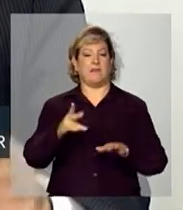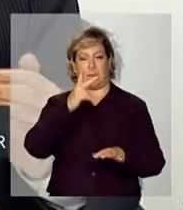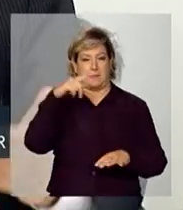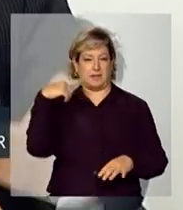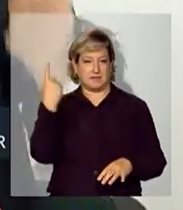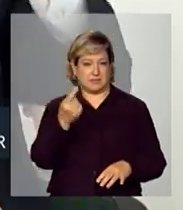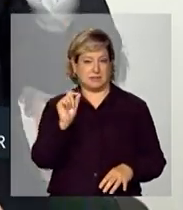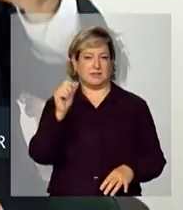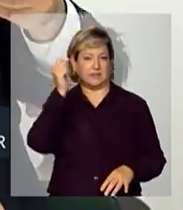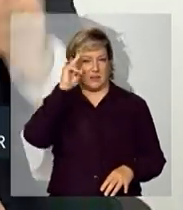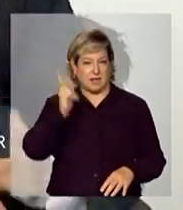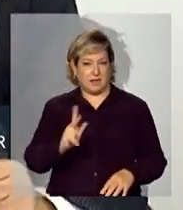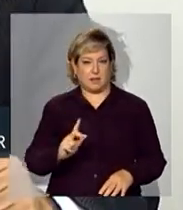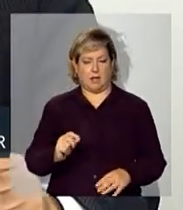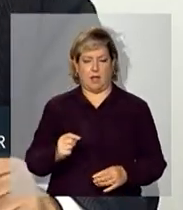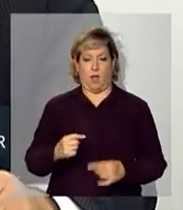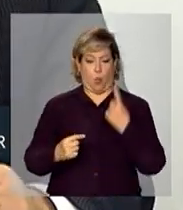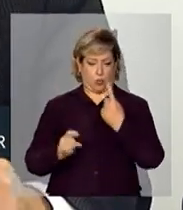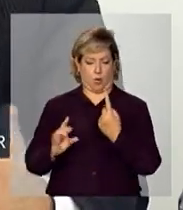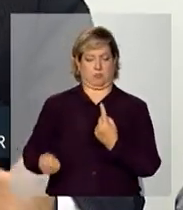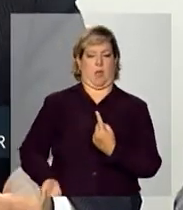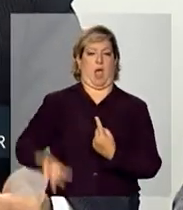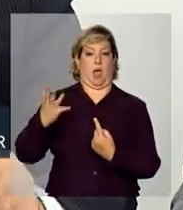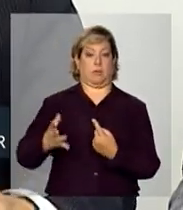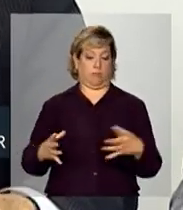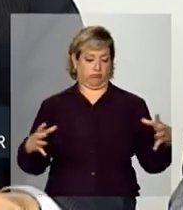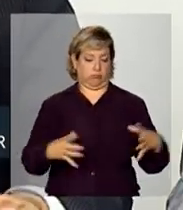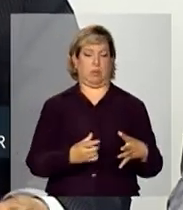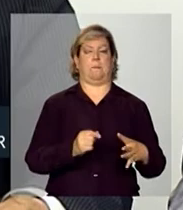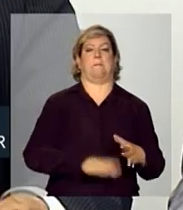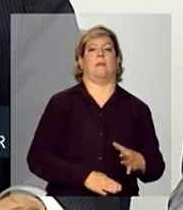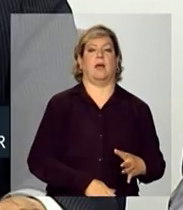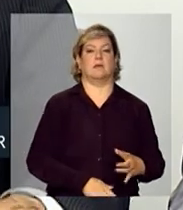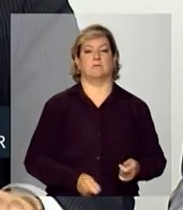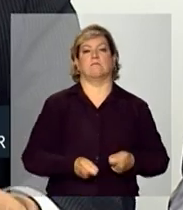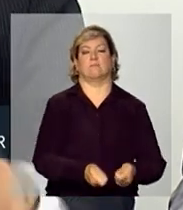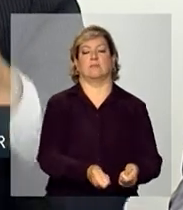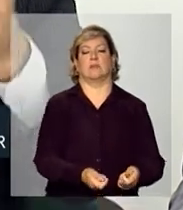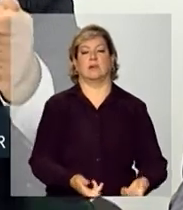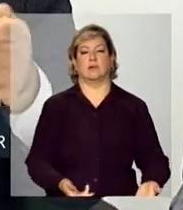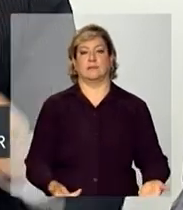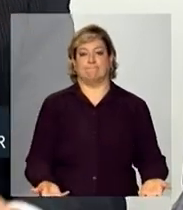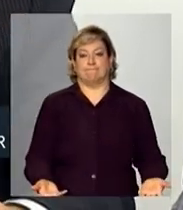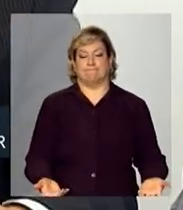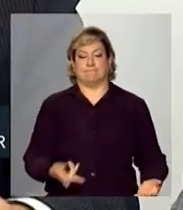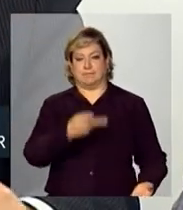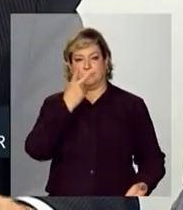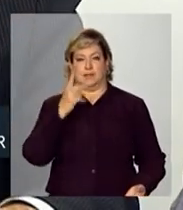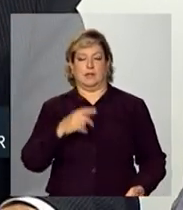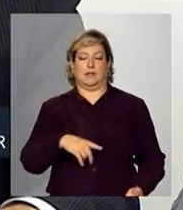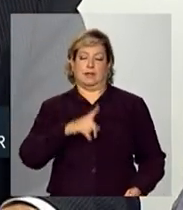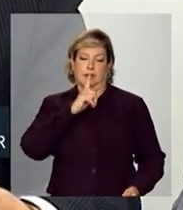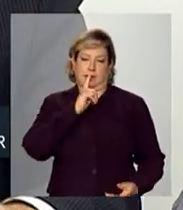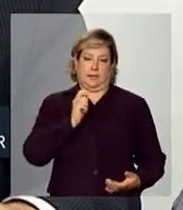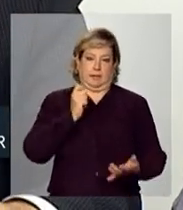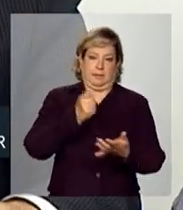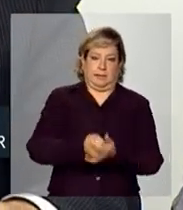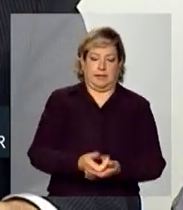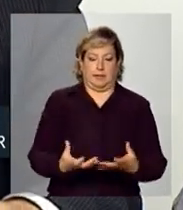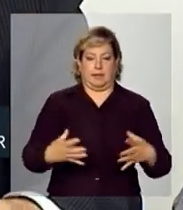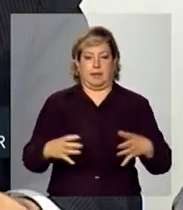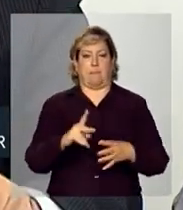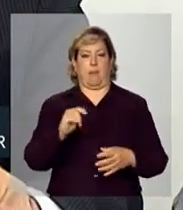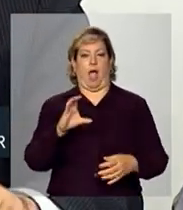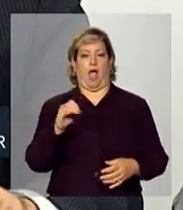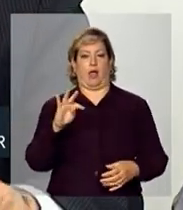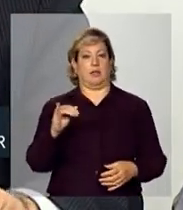que encarece um produto e prejudica a e força o consumidor a buscar um